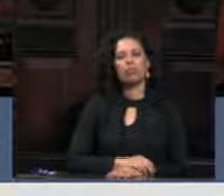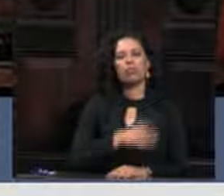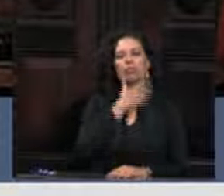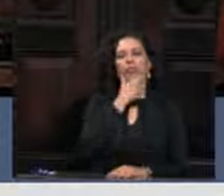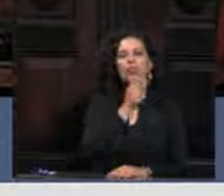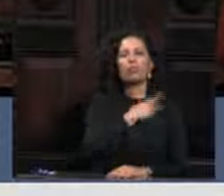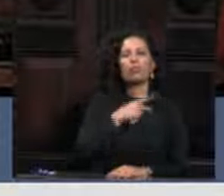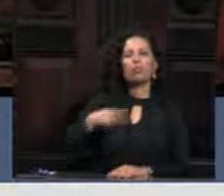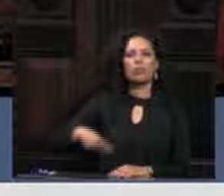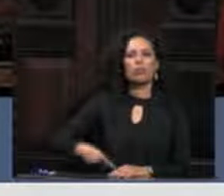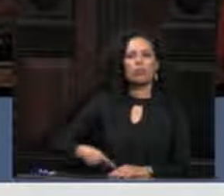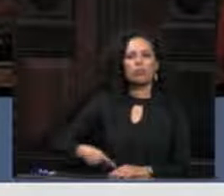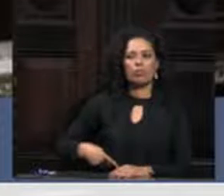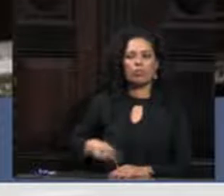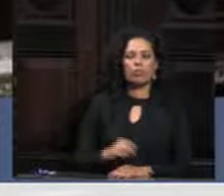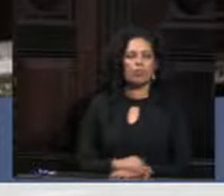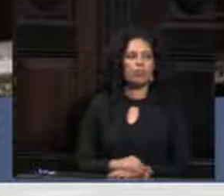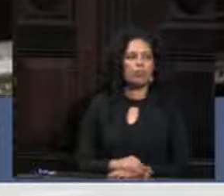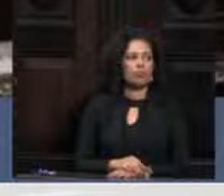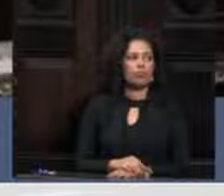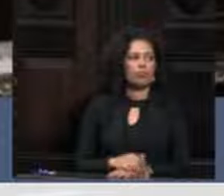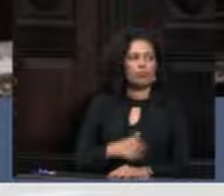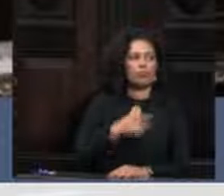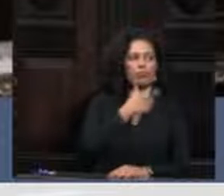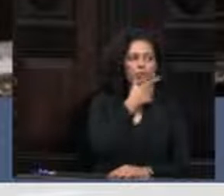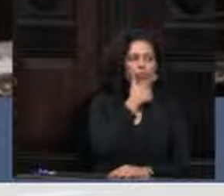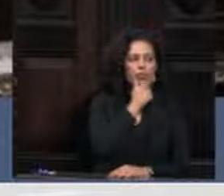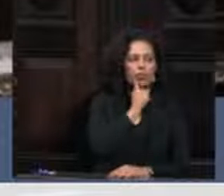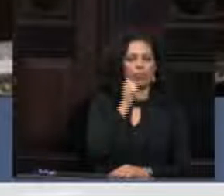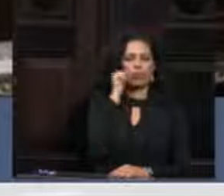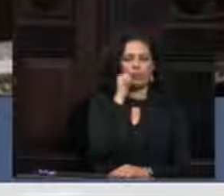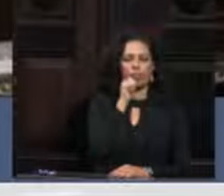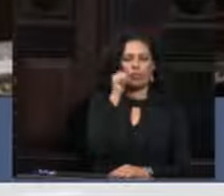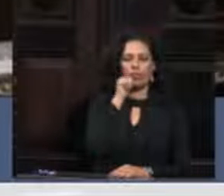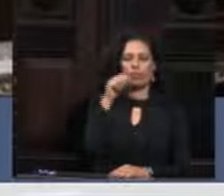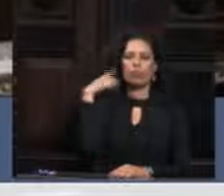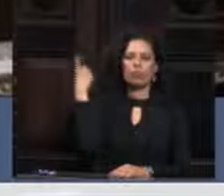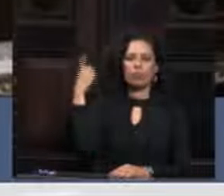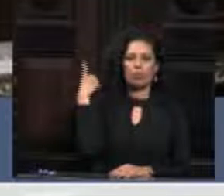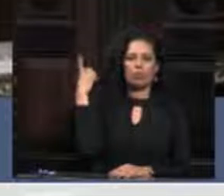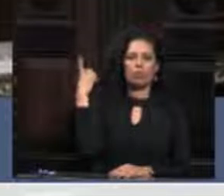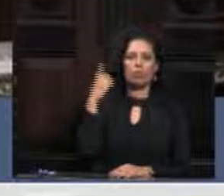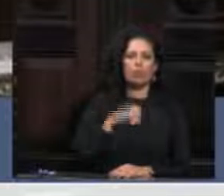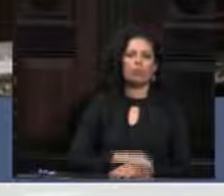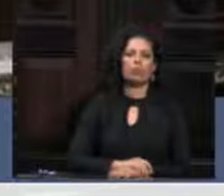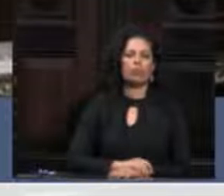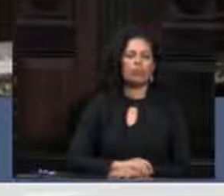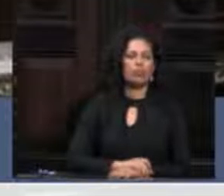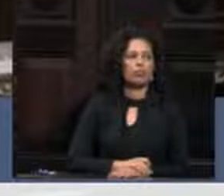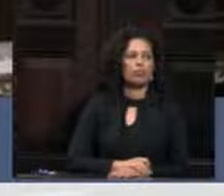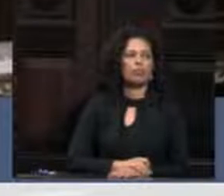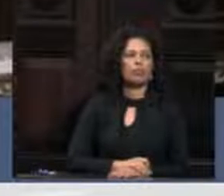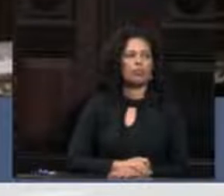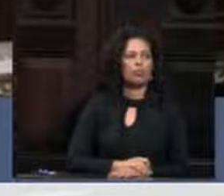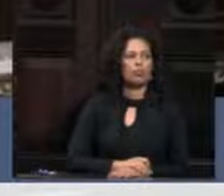Senhor presidente, senhoras e senhores deputados,